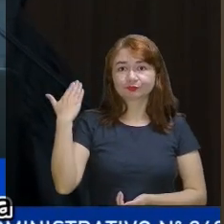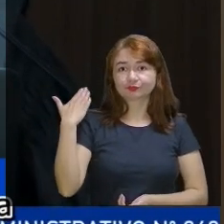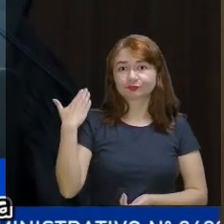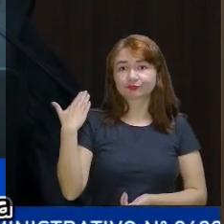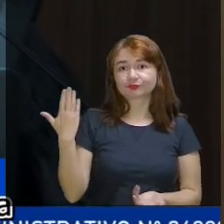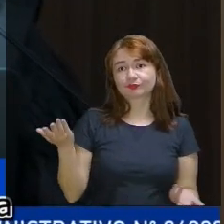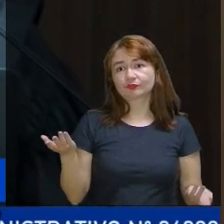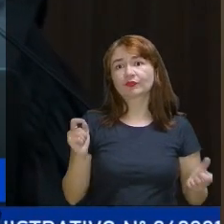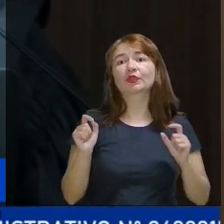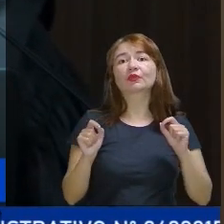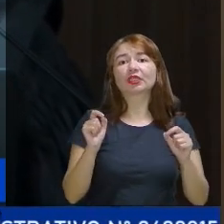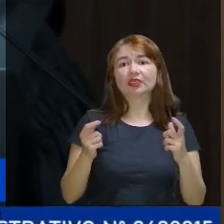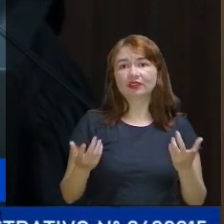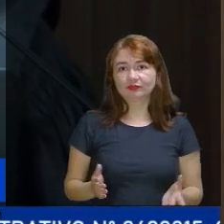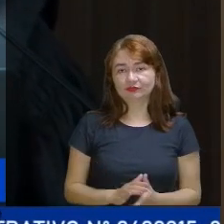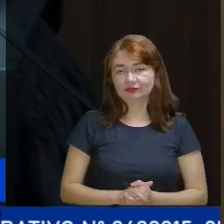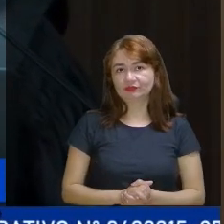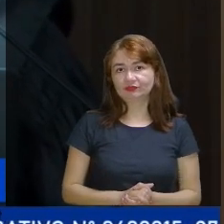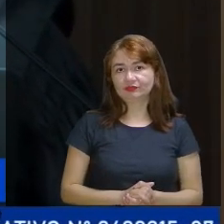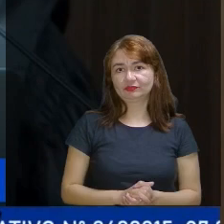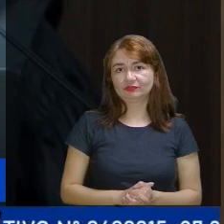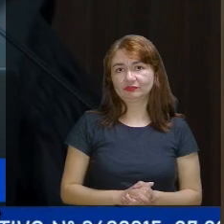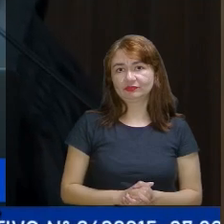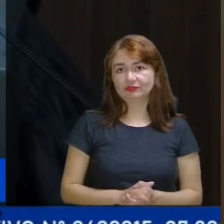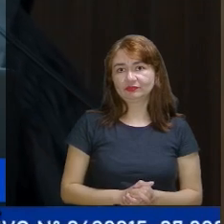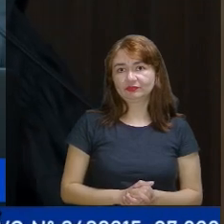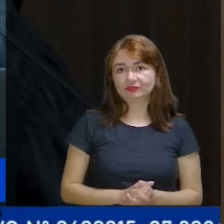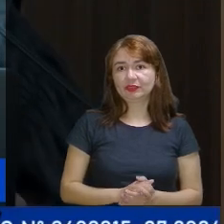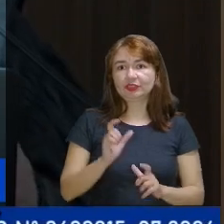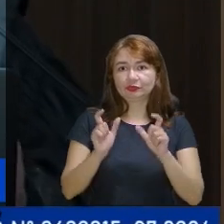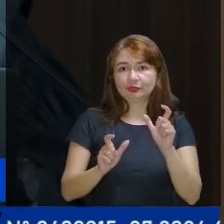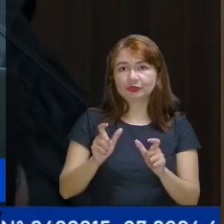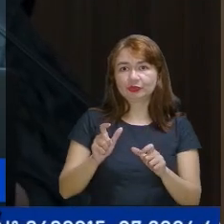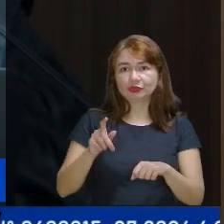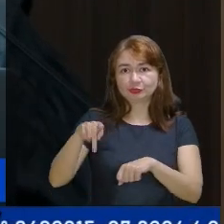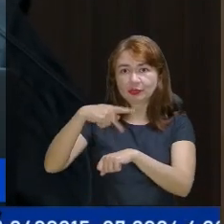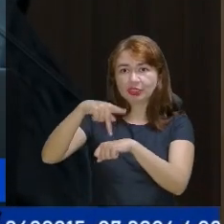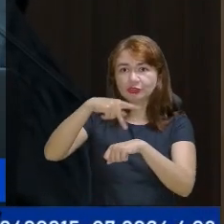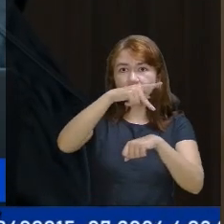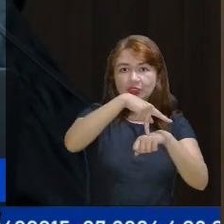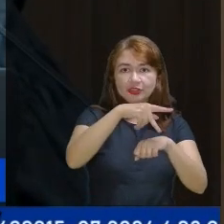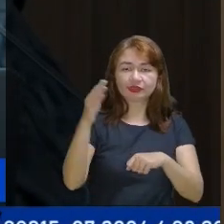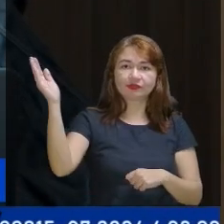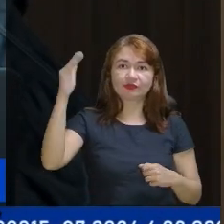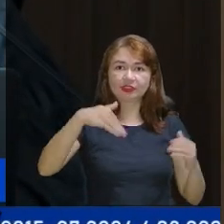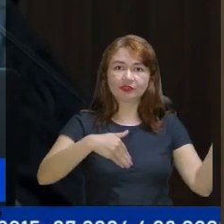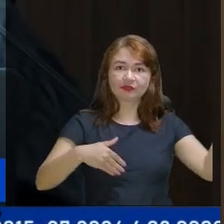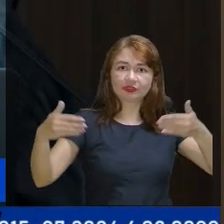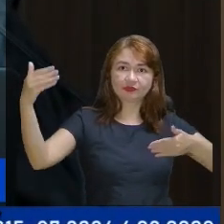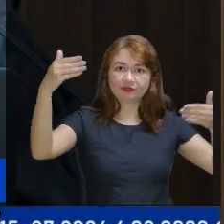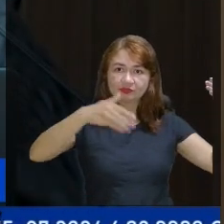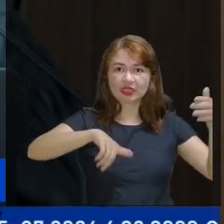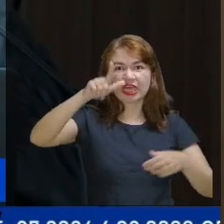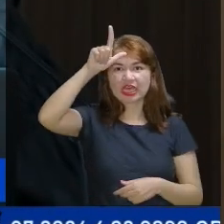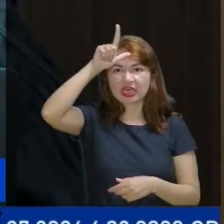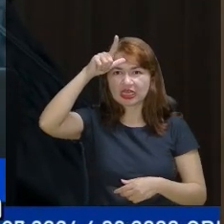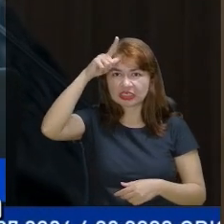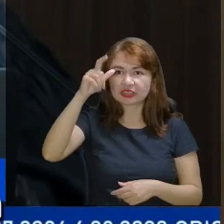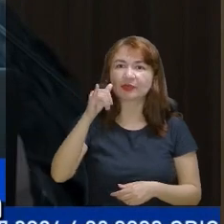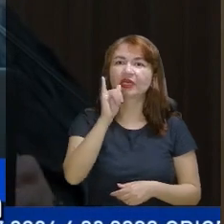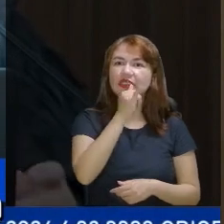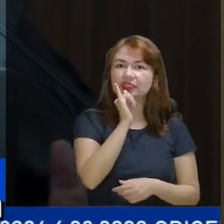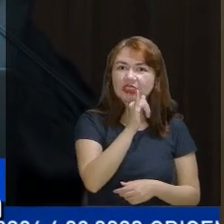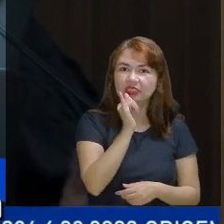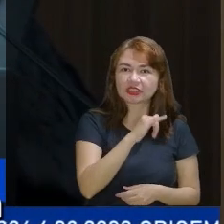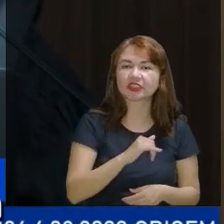preferiram fazer uma política de trazer para cá os imigrantes. Vieram para cá italianos, vieram alemães,